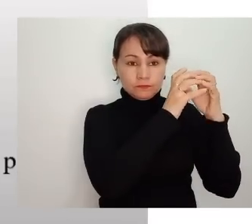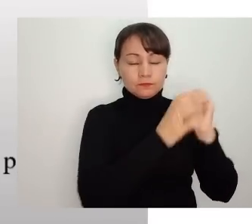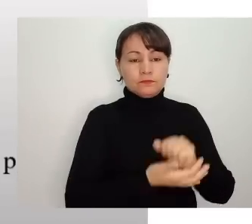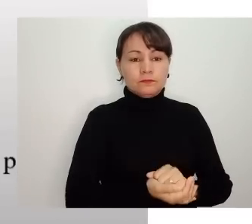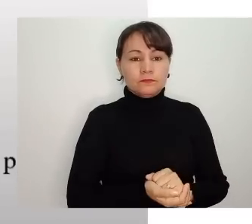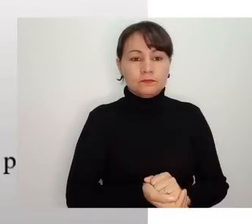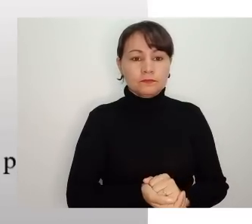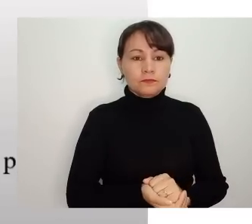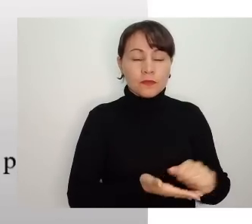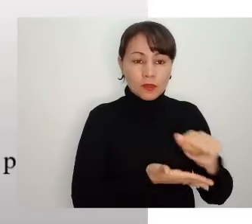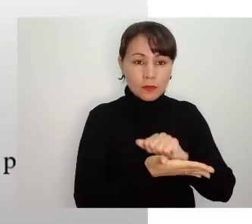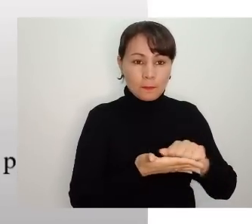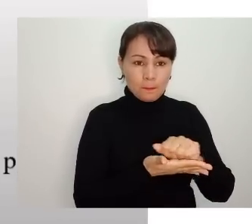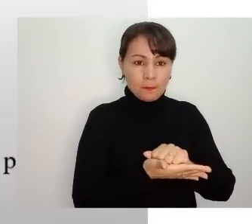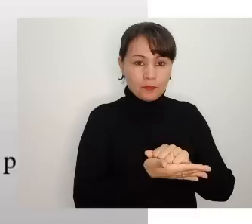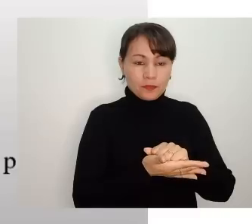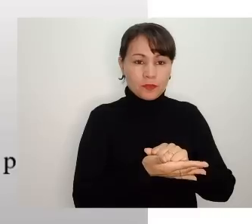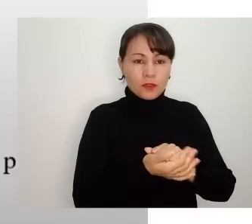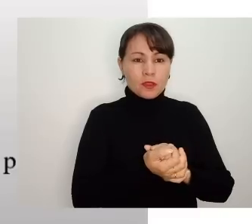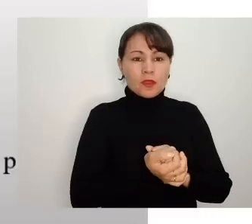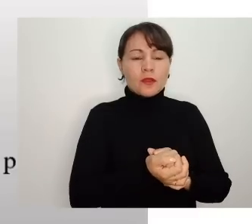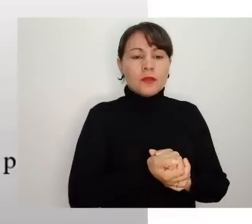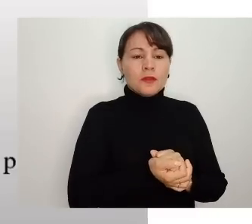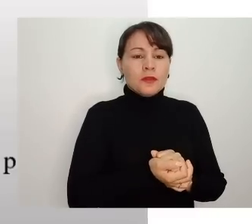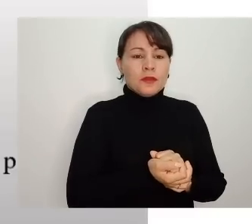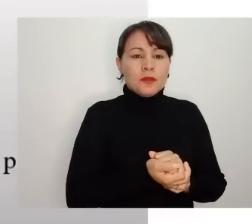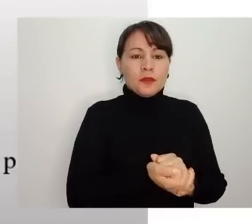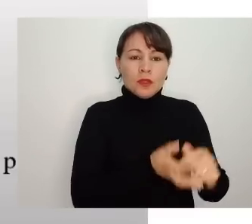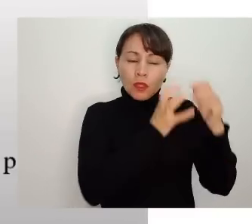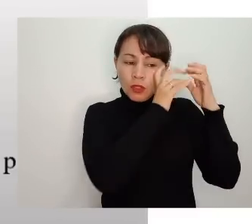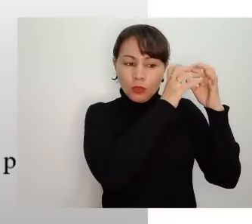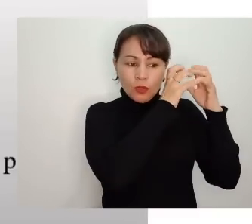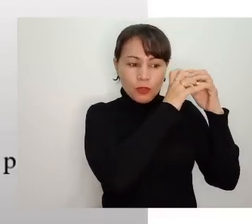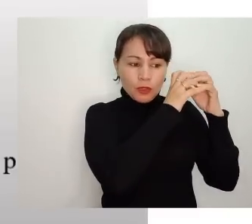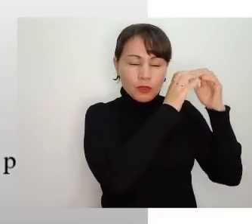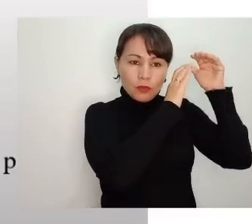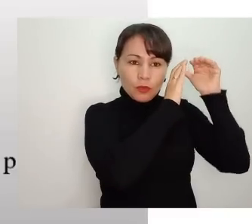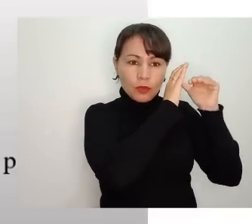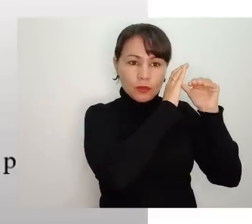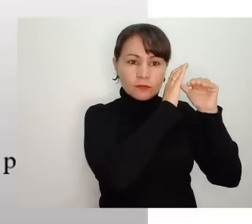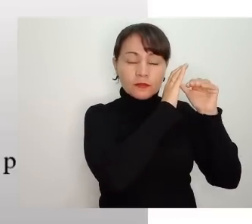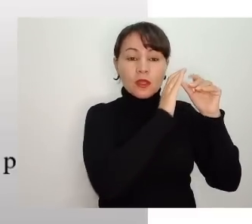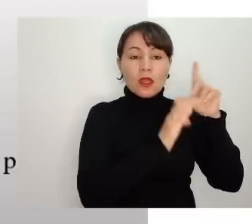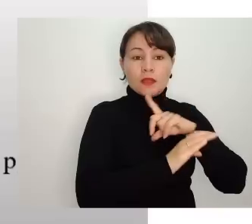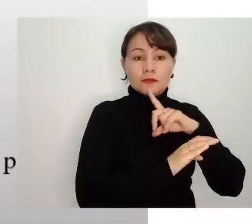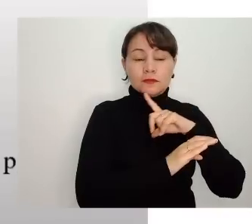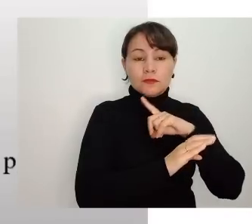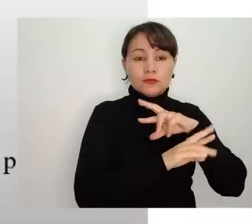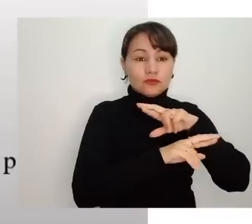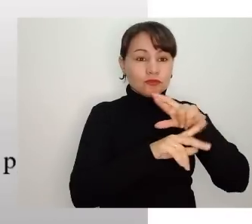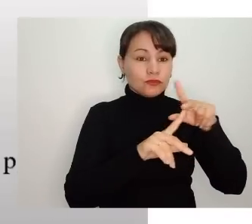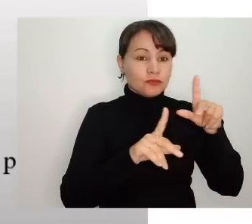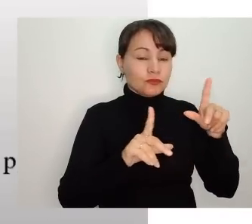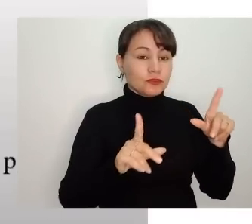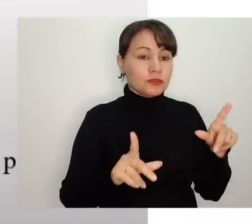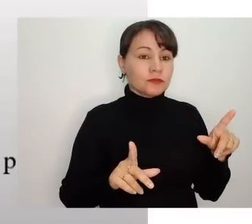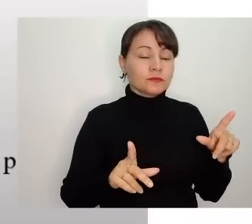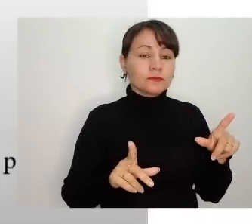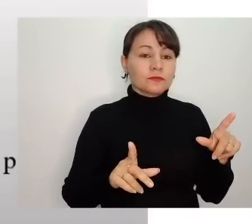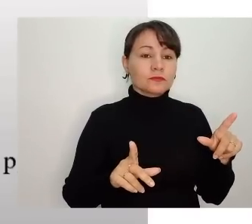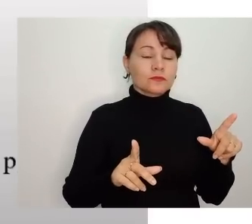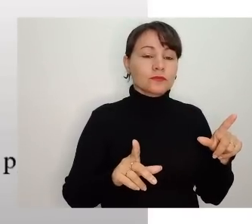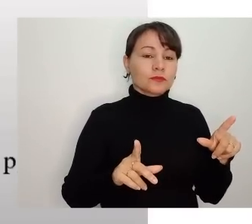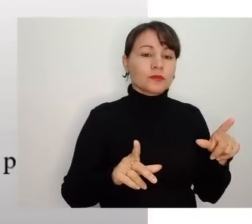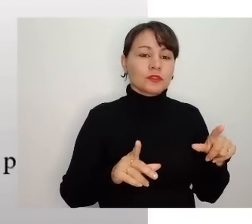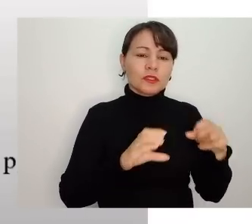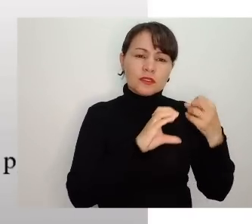cerebelo. Cerebelo, aquela região, fica na parte inferior do encéfalo. Ali nós temos